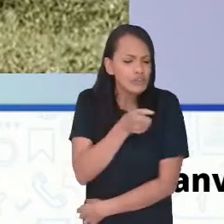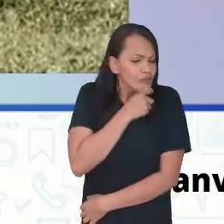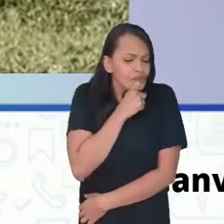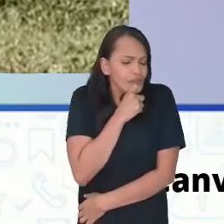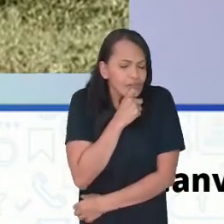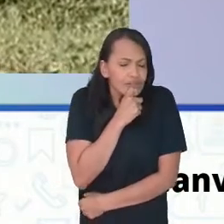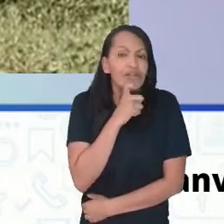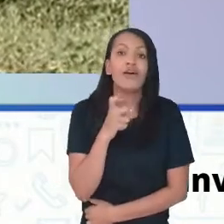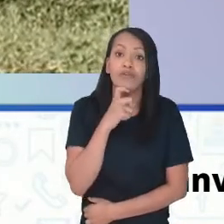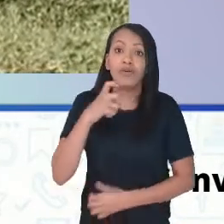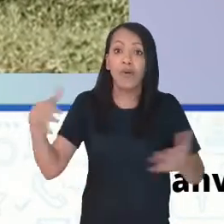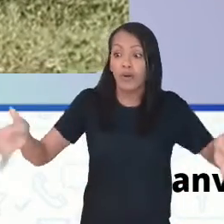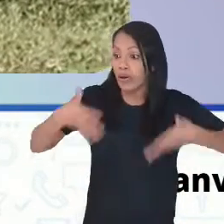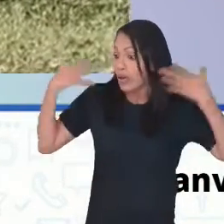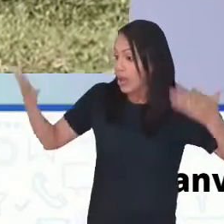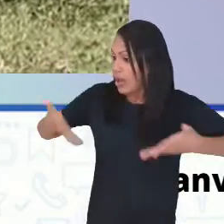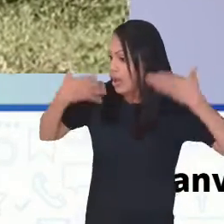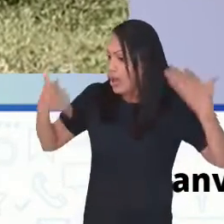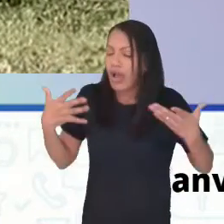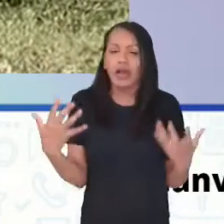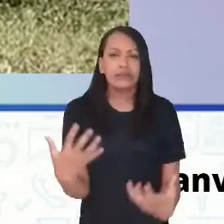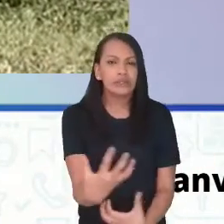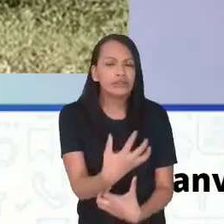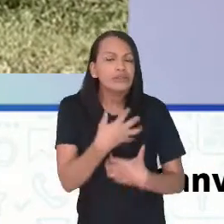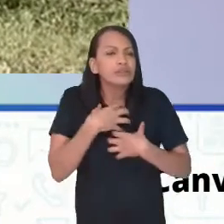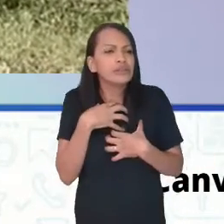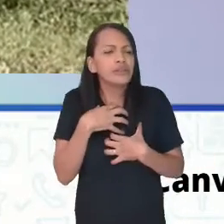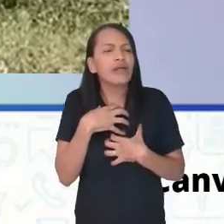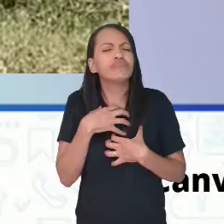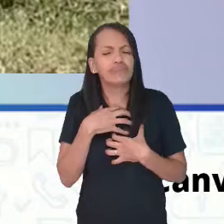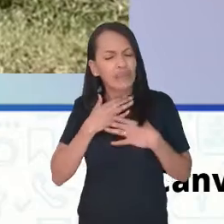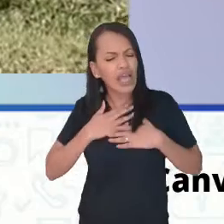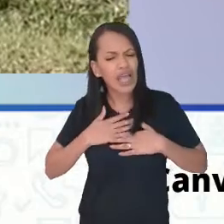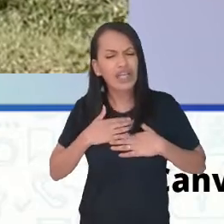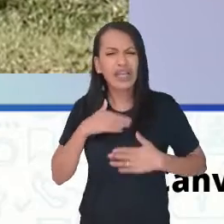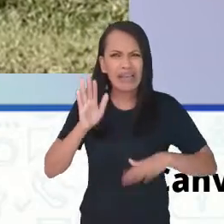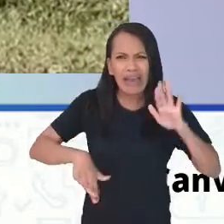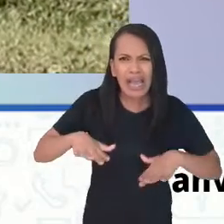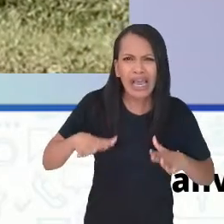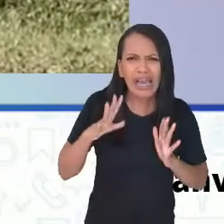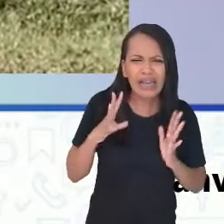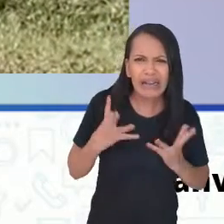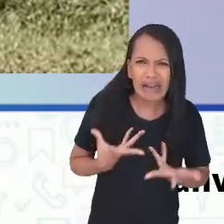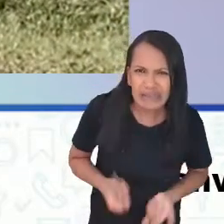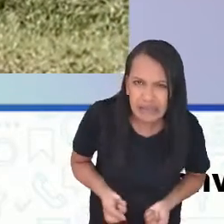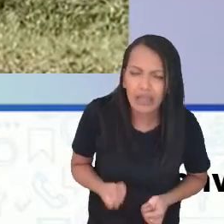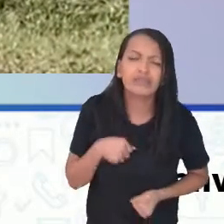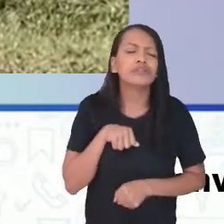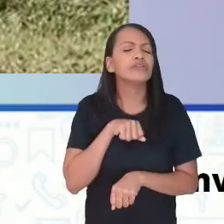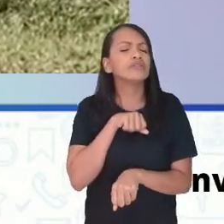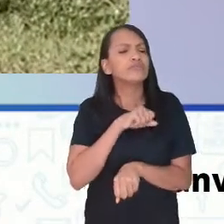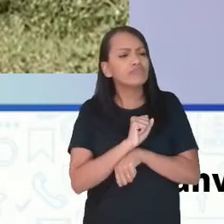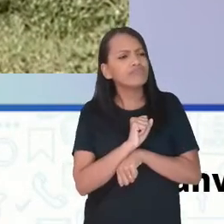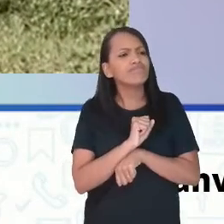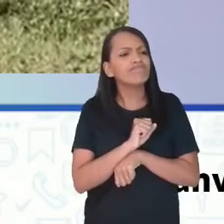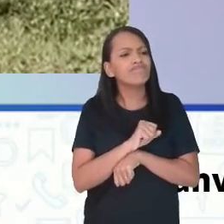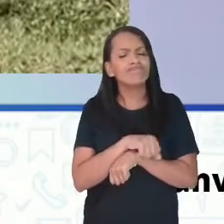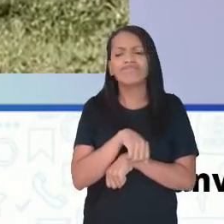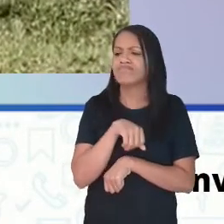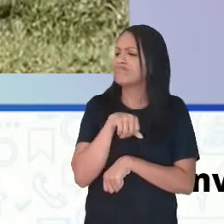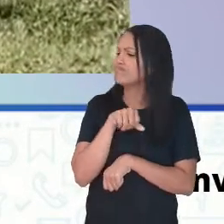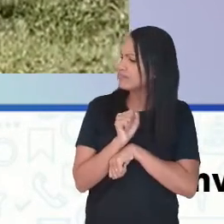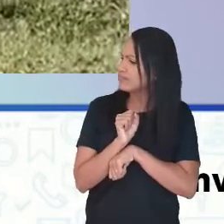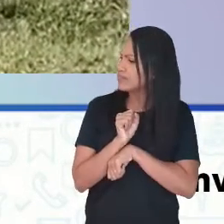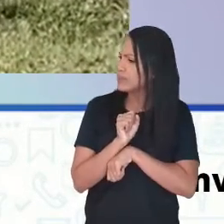sua caminhada e dê sempre uma parada por qualquer lugar que for. Pare, não